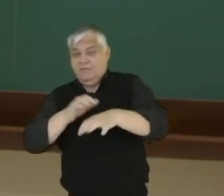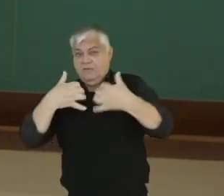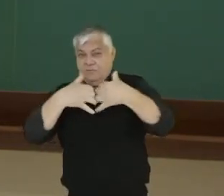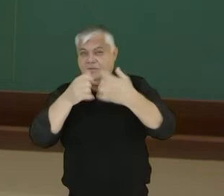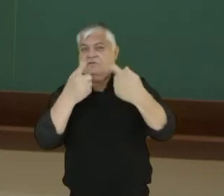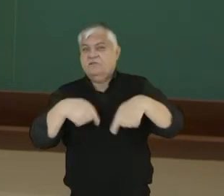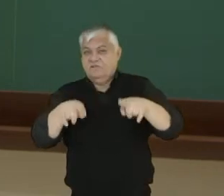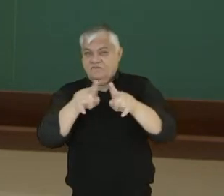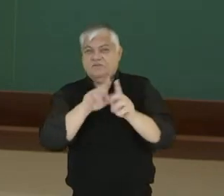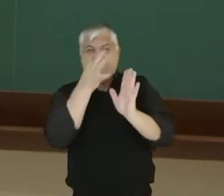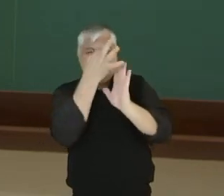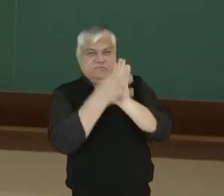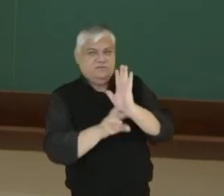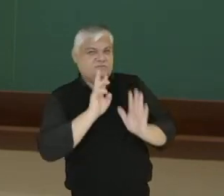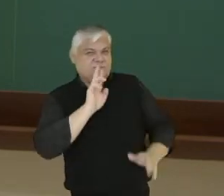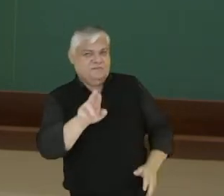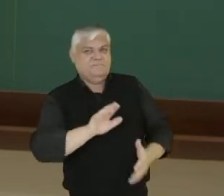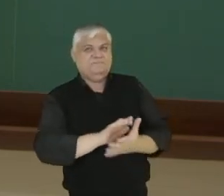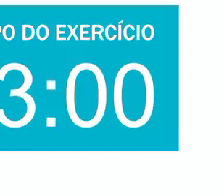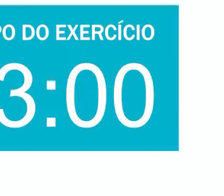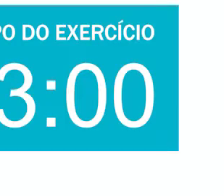pouco a gente volta para responder essa questão.